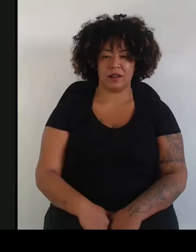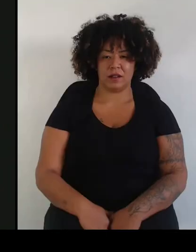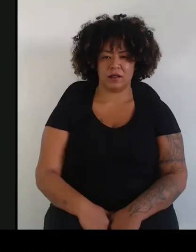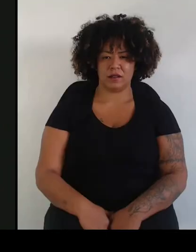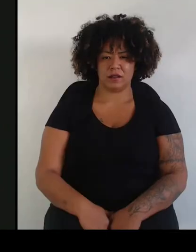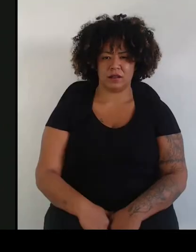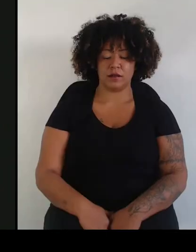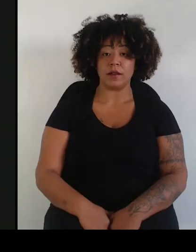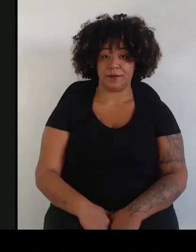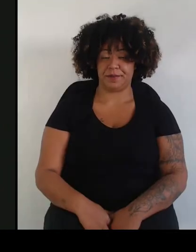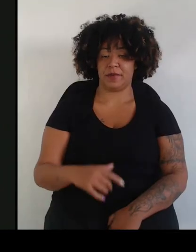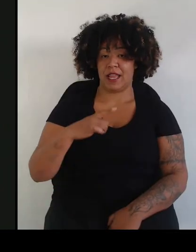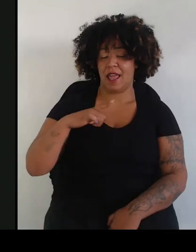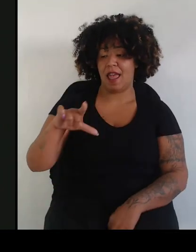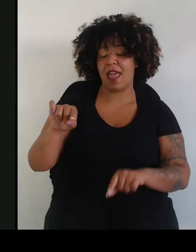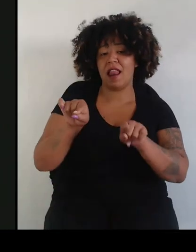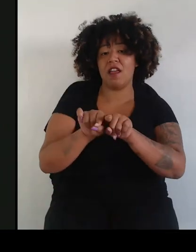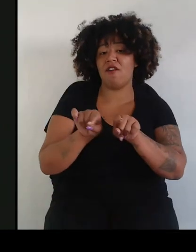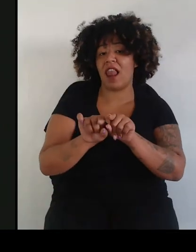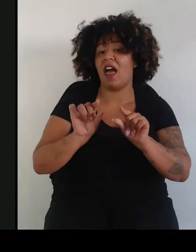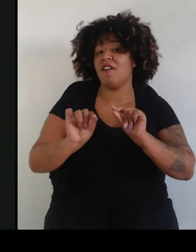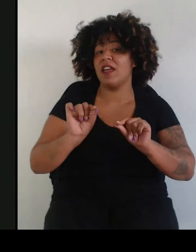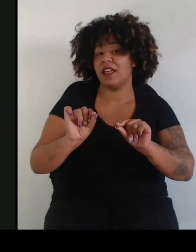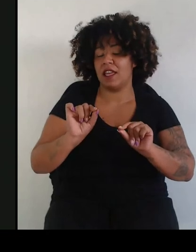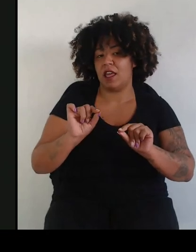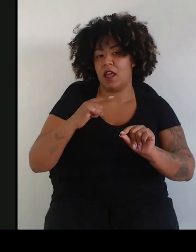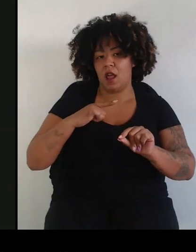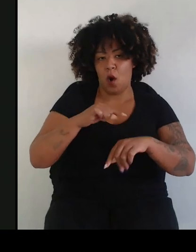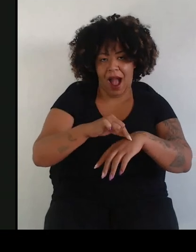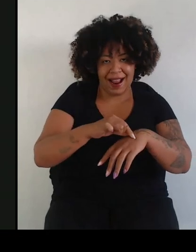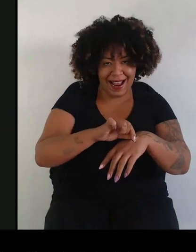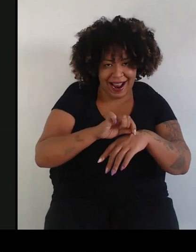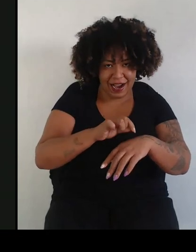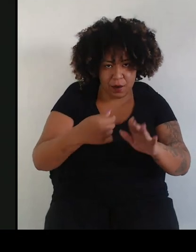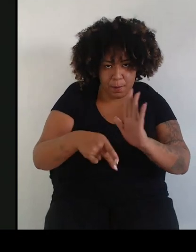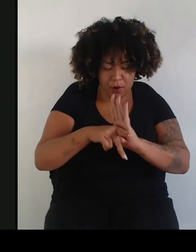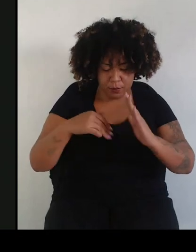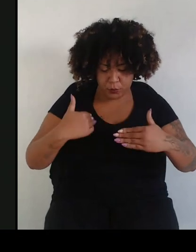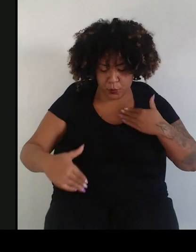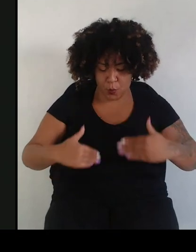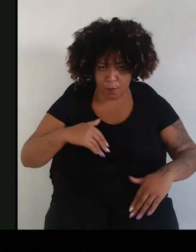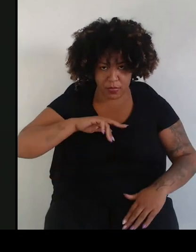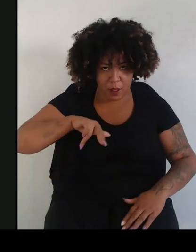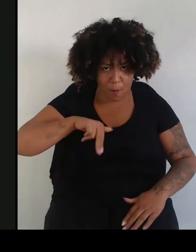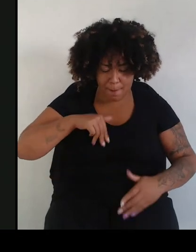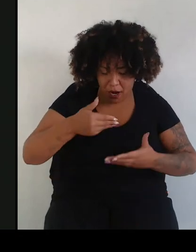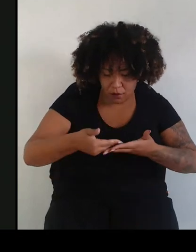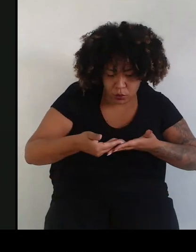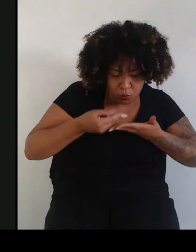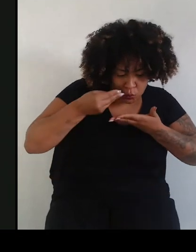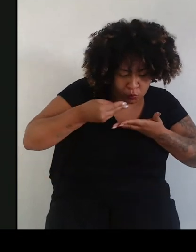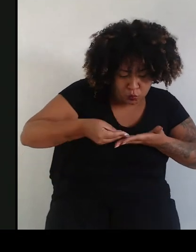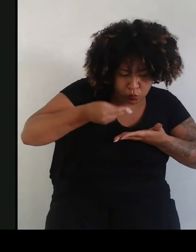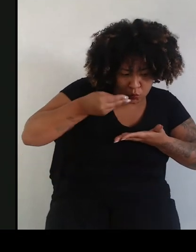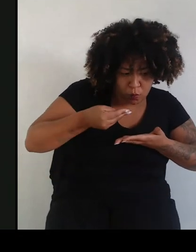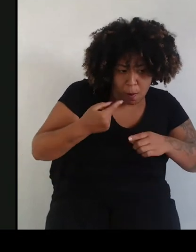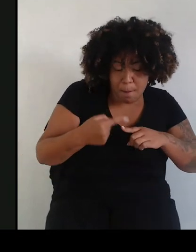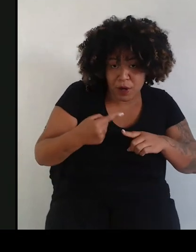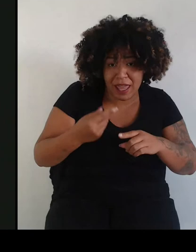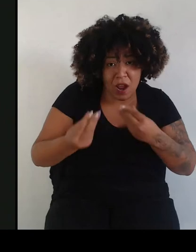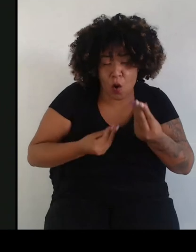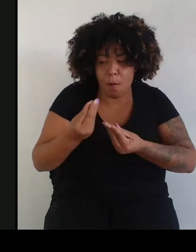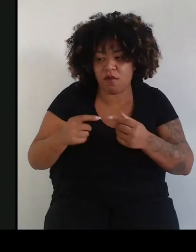que a carne humana não era para ser comida porque esse ato se vinculava ao assassinato